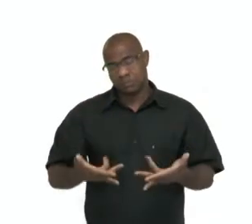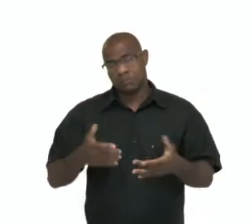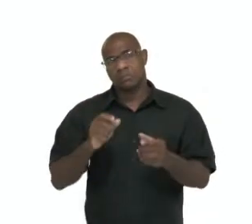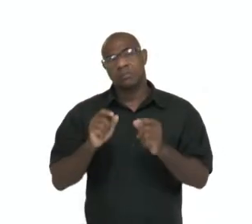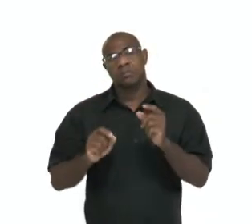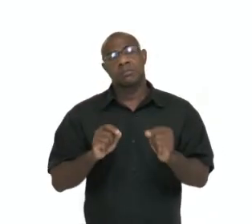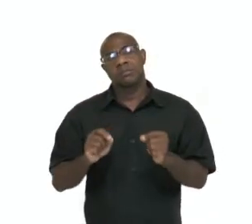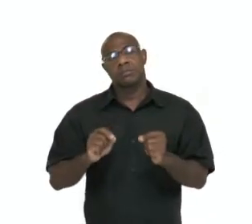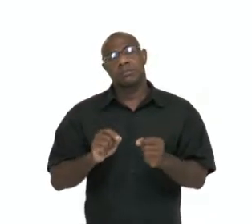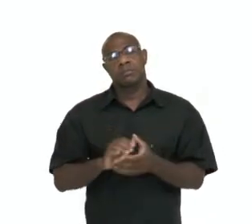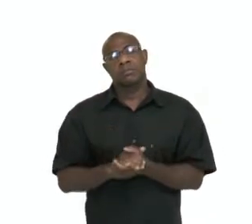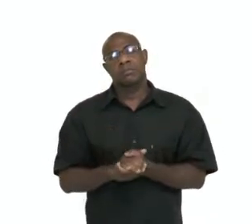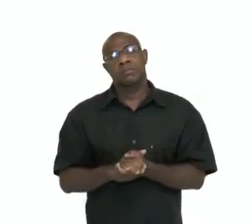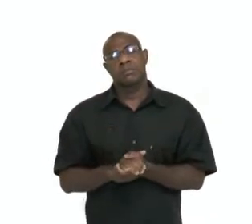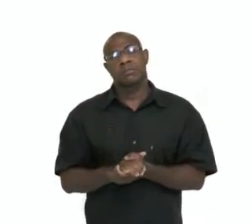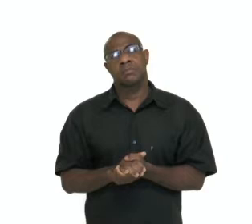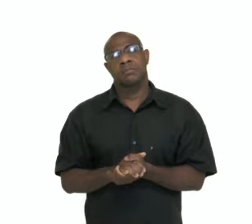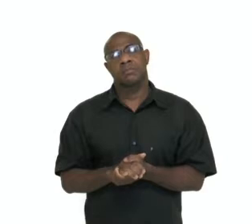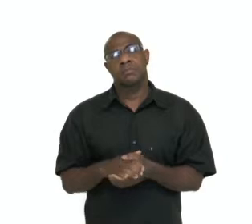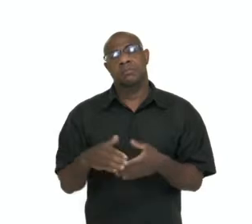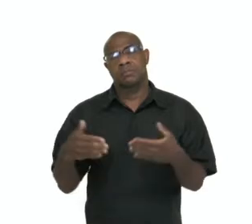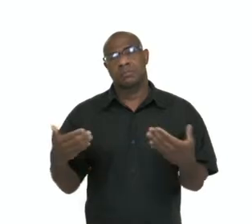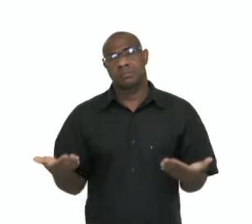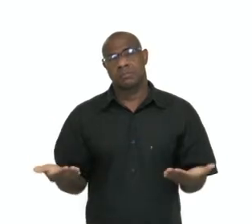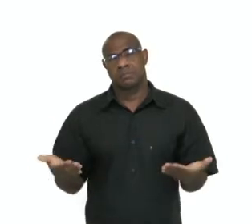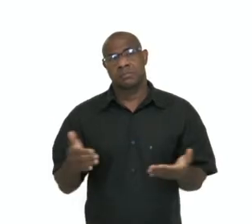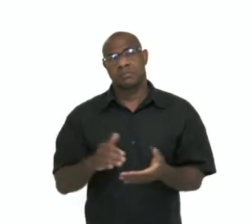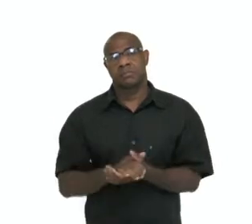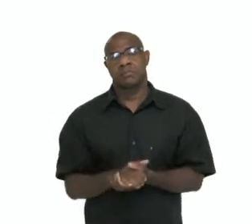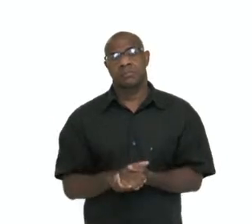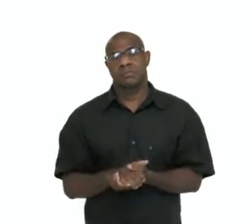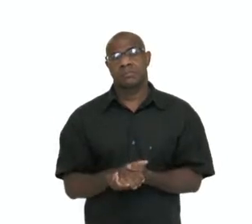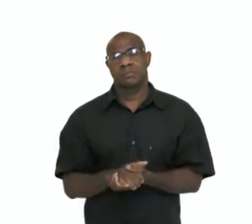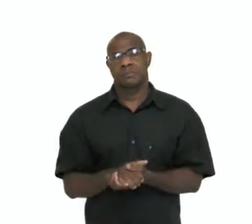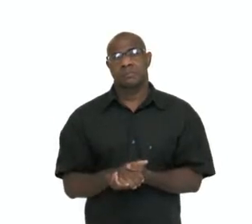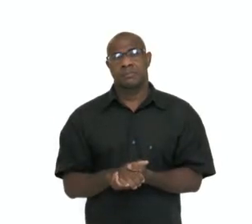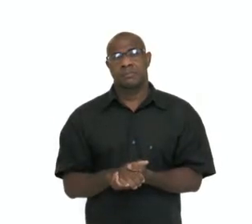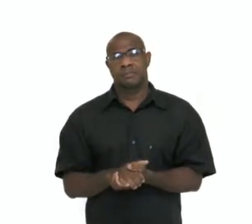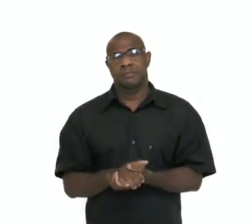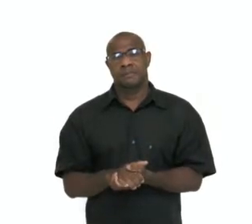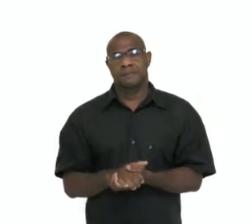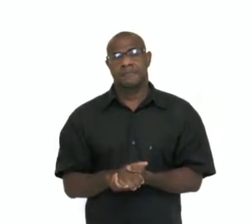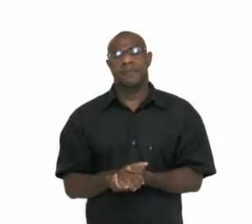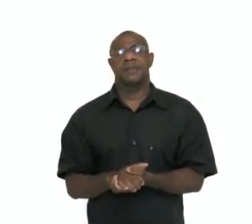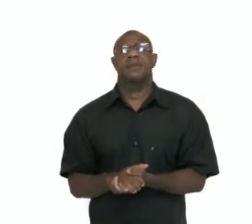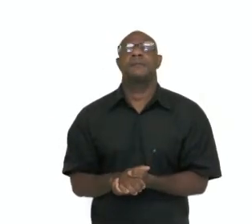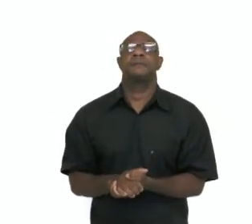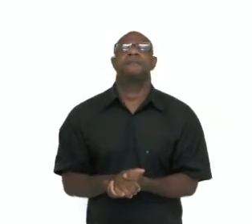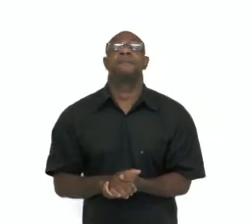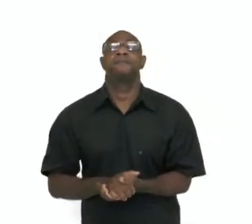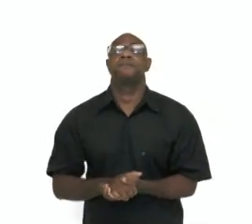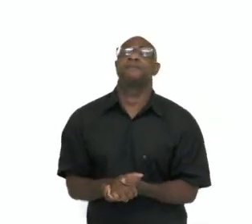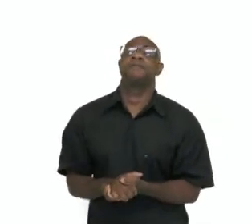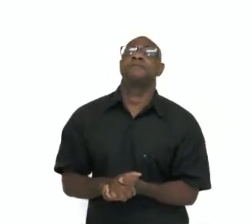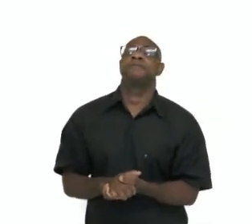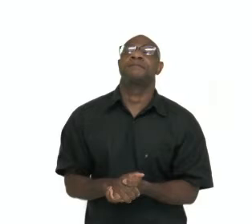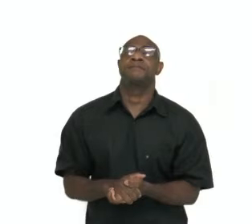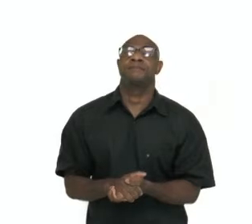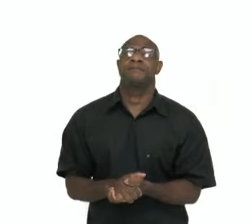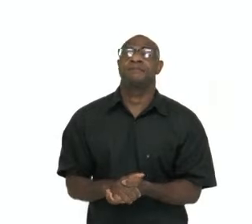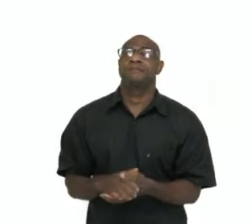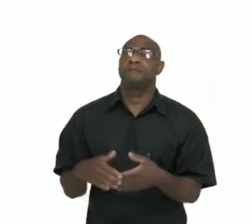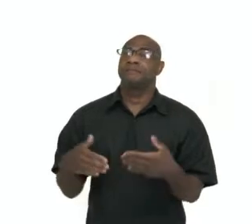dos brancos, ou ainda Cantagnon, como tinham batizado na língua Crahô,